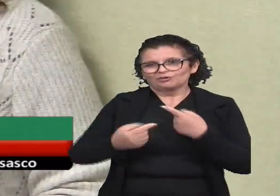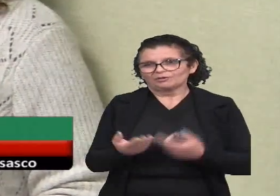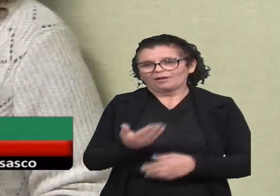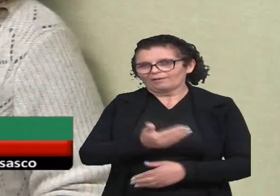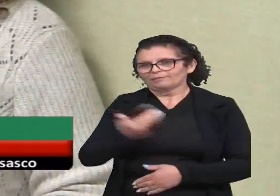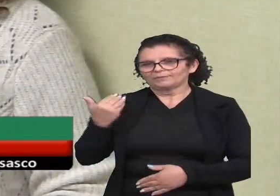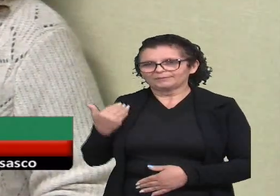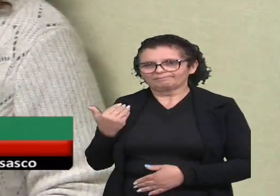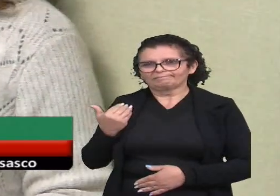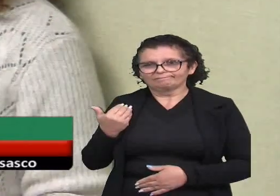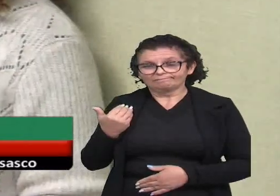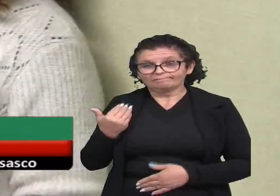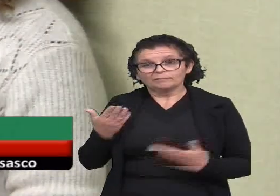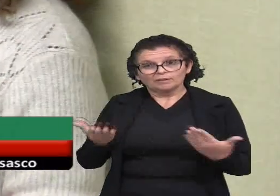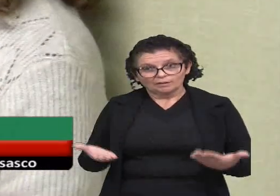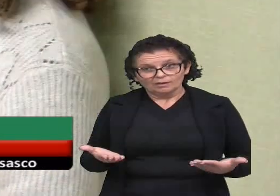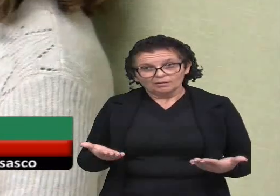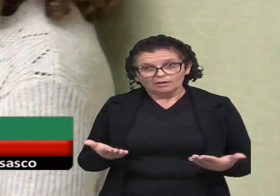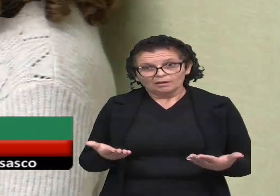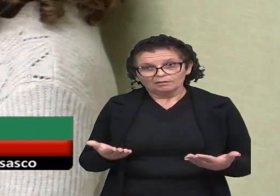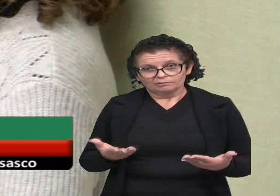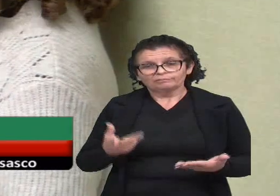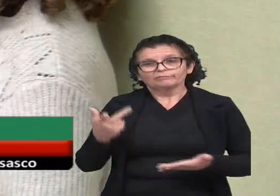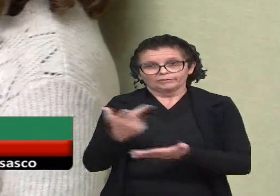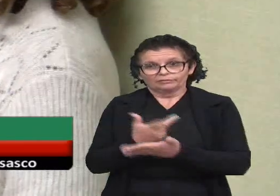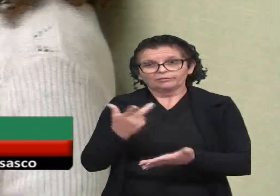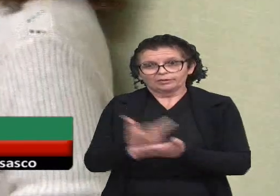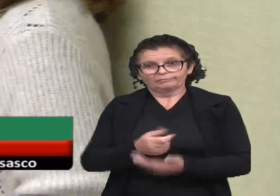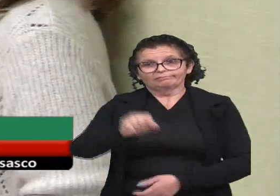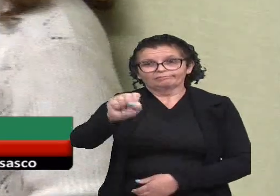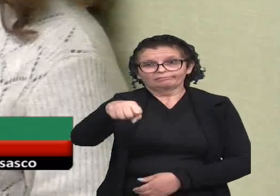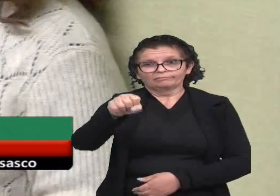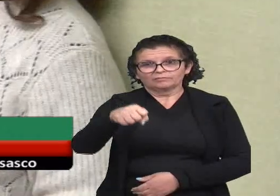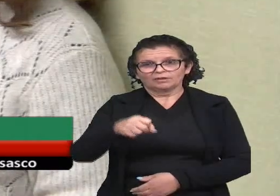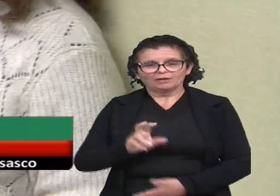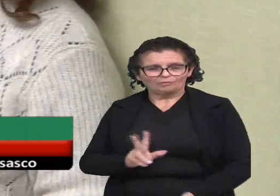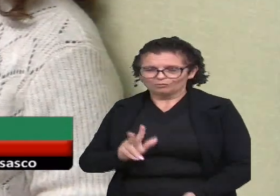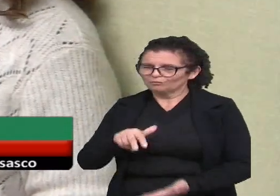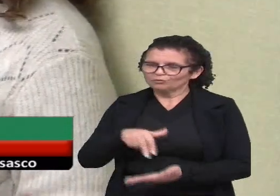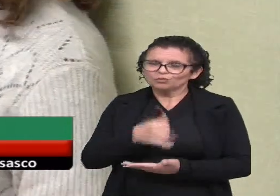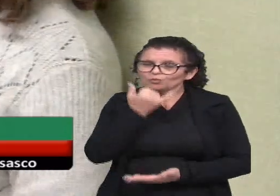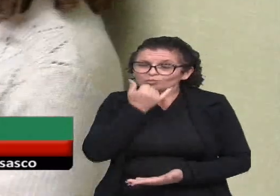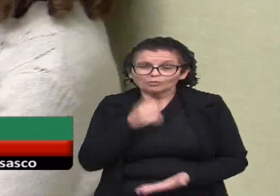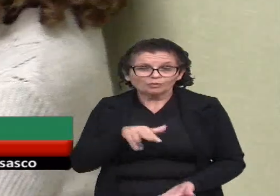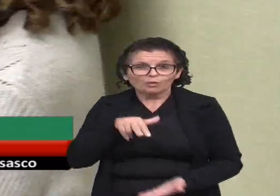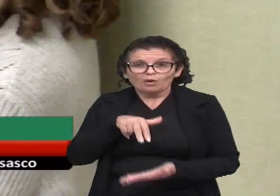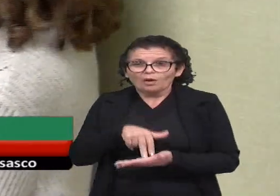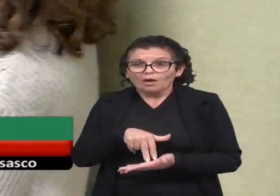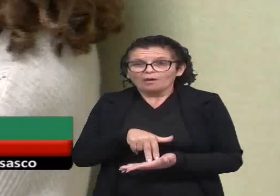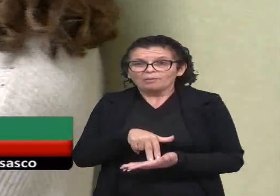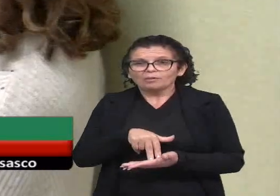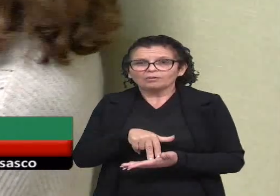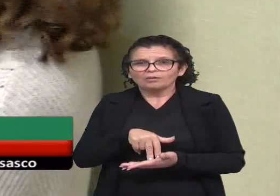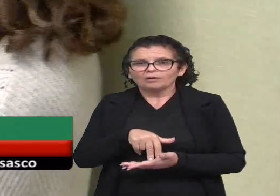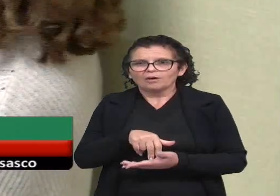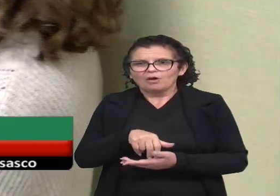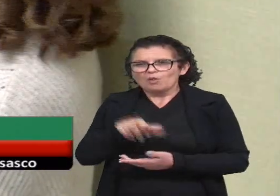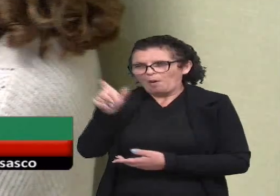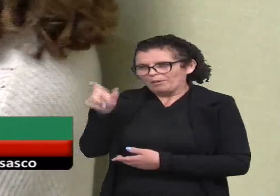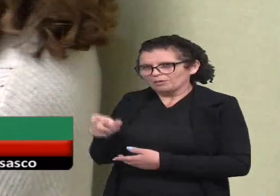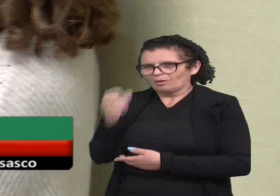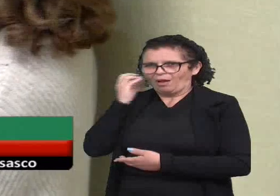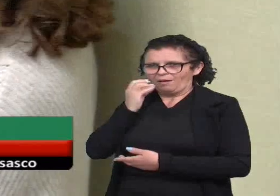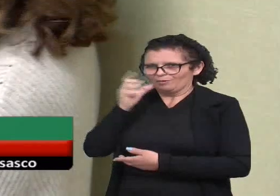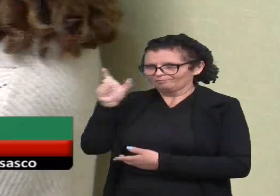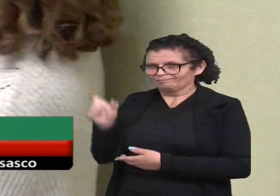sessão passada. Então, eu acho que houve uma falha nesse sentido. Eu tenho que me colocar aqui porque eu fico indignada, vereador Emerson. E não foi com a sua